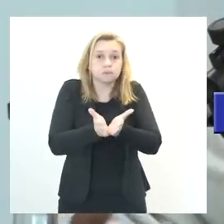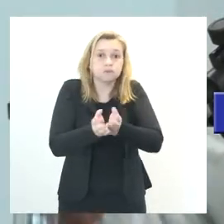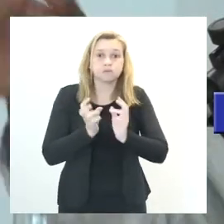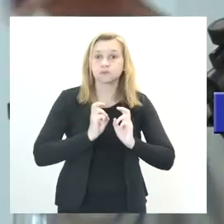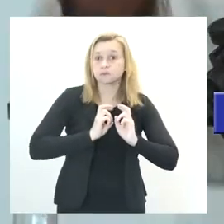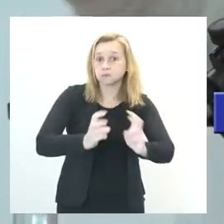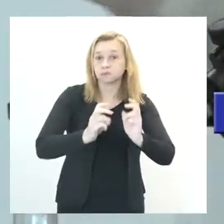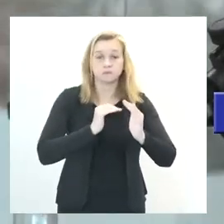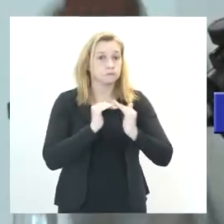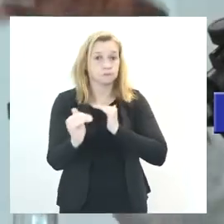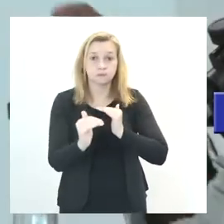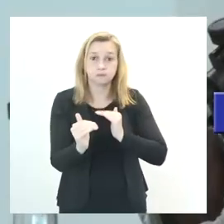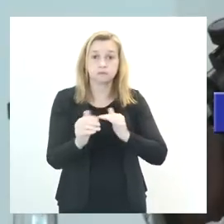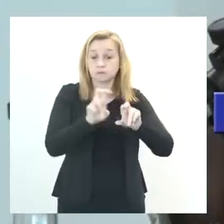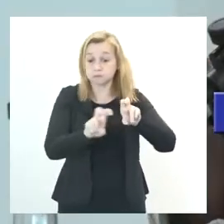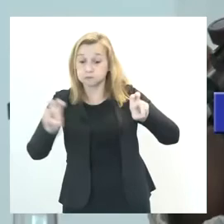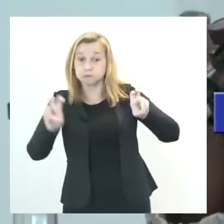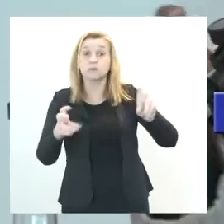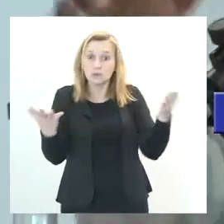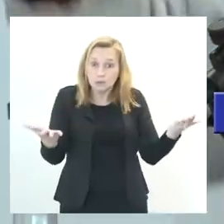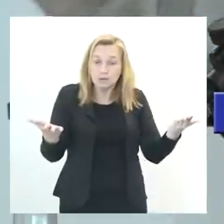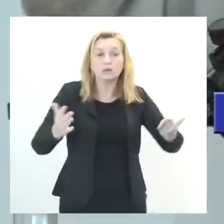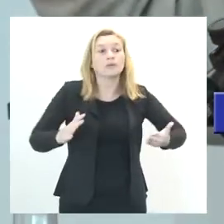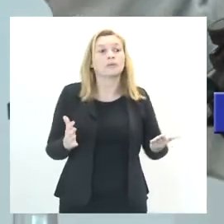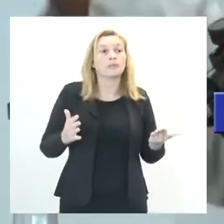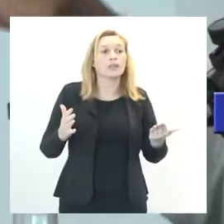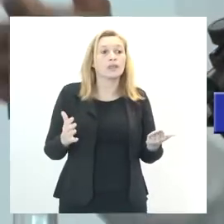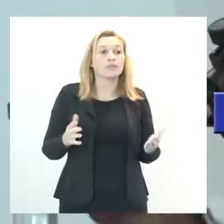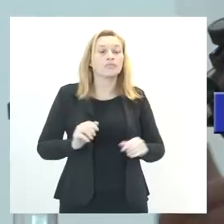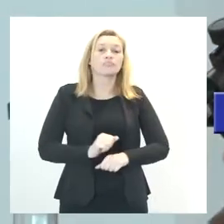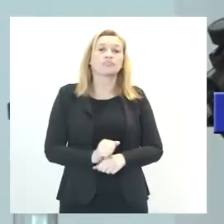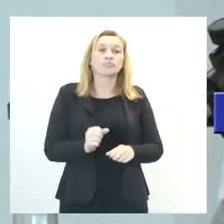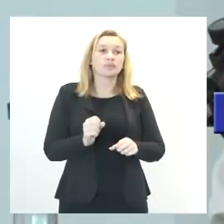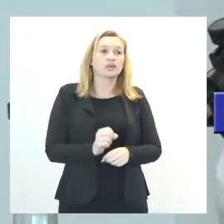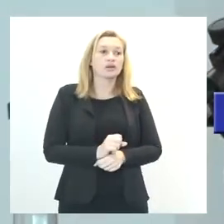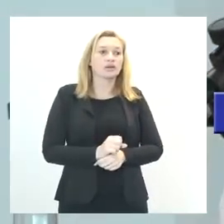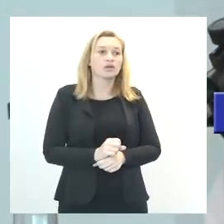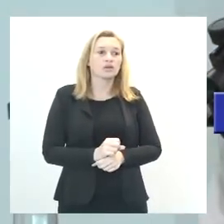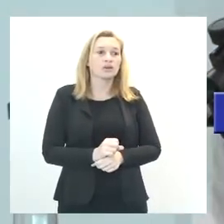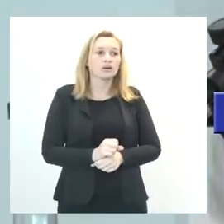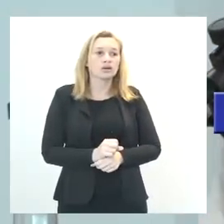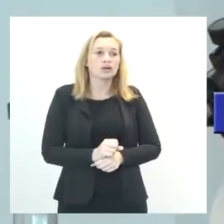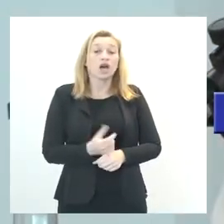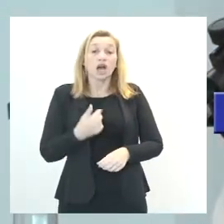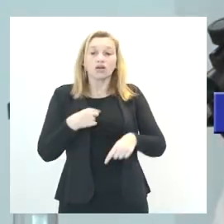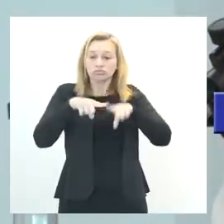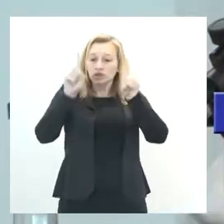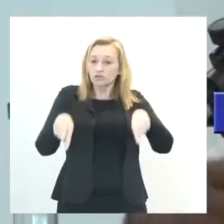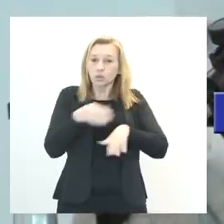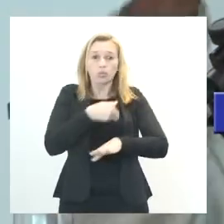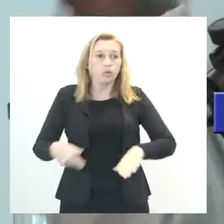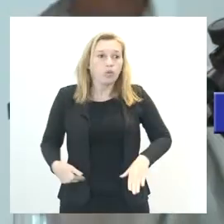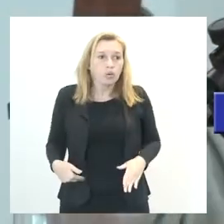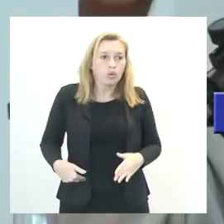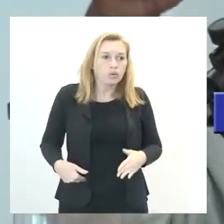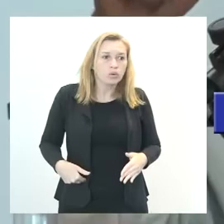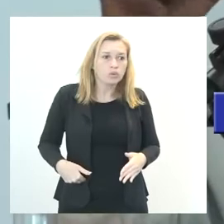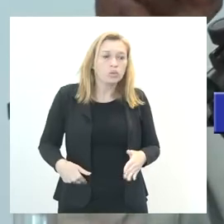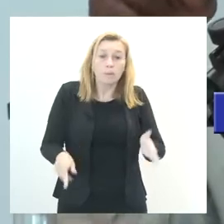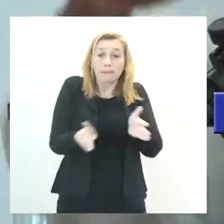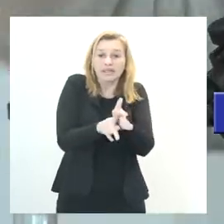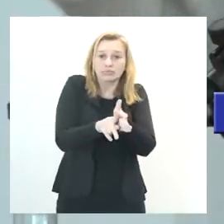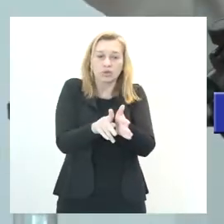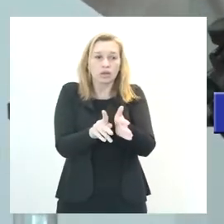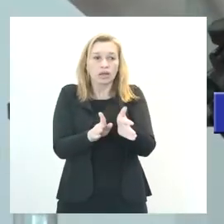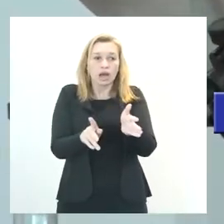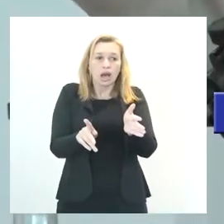ferrovia bom colocar são eles o filme perdeu como série 2 3 2 do metrô de costume esse patrimônio